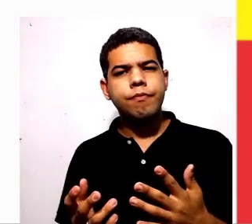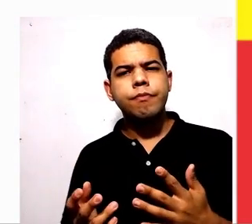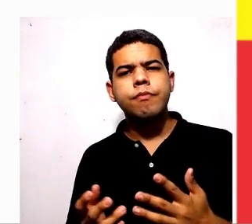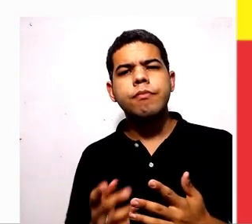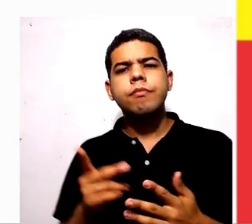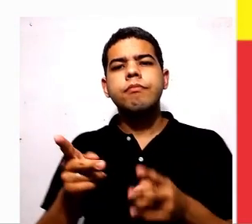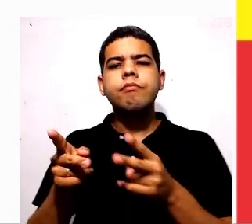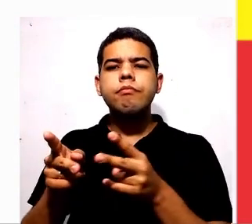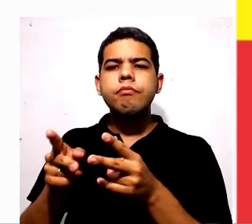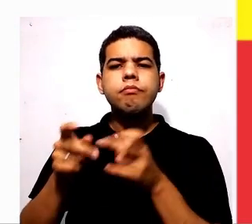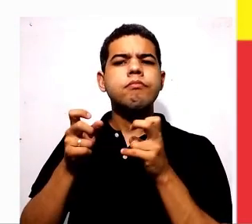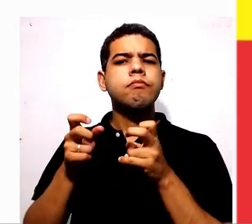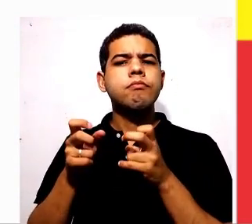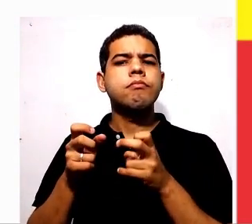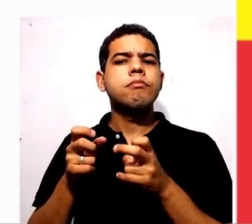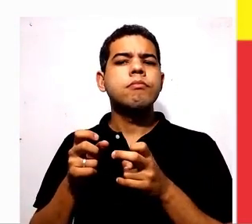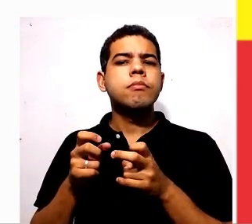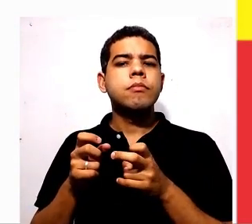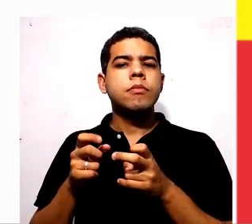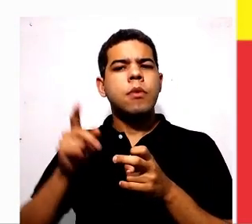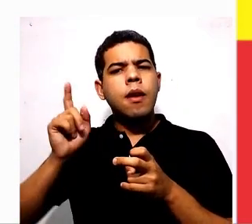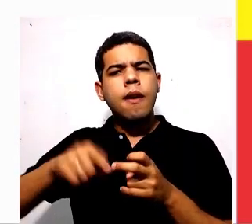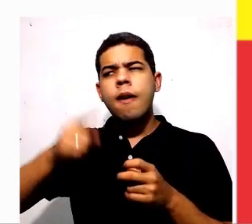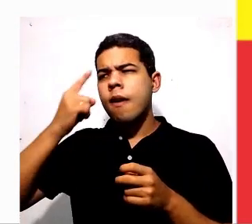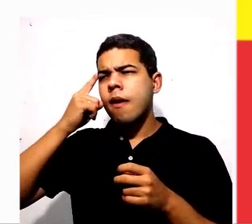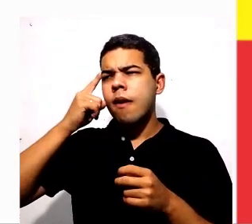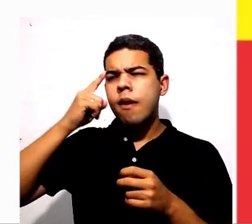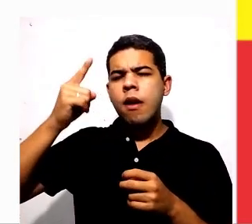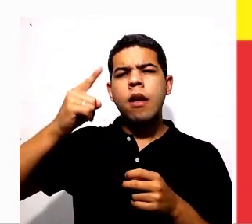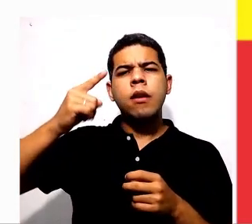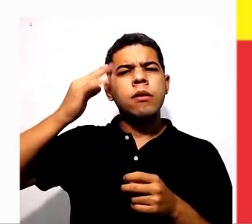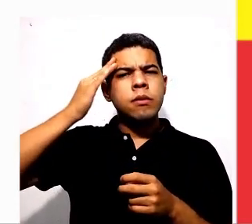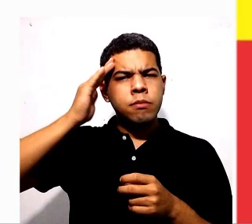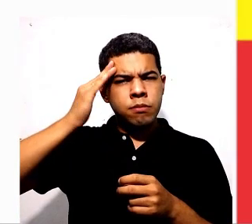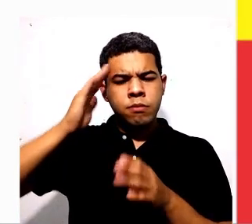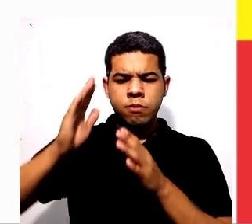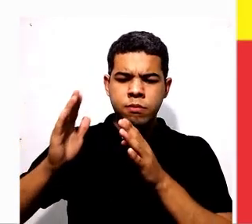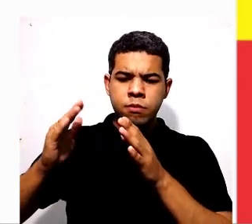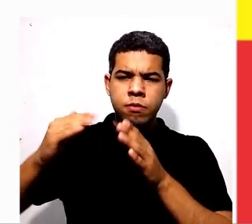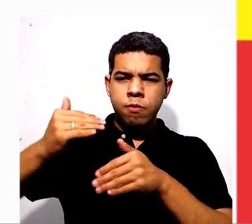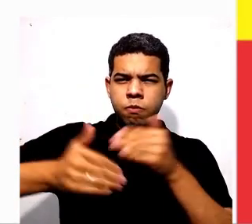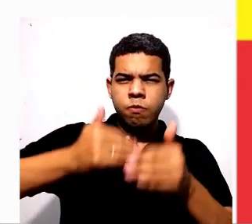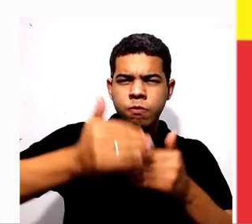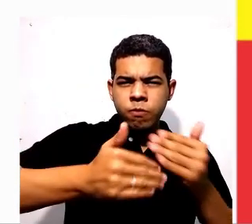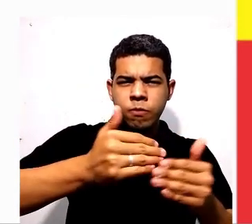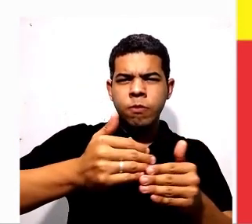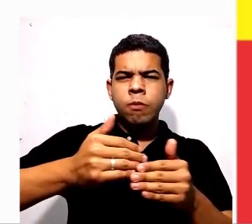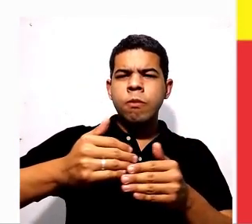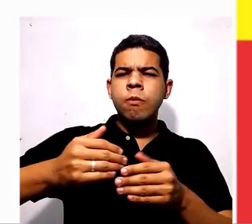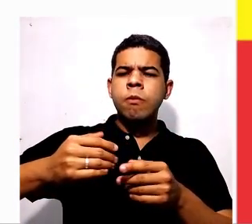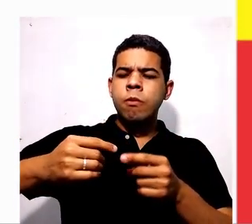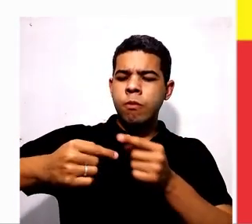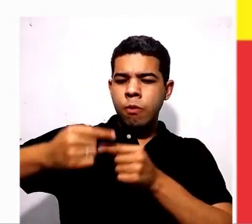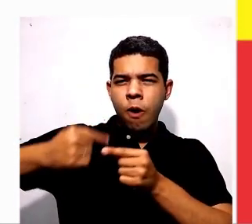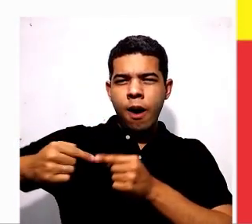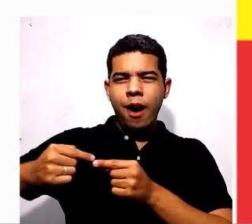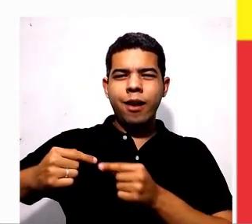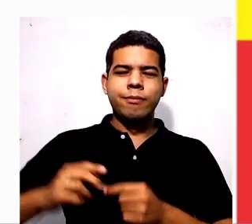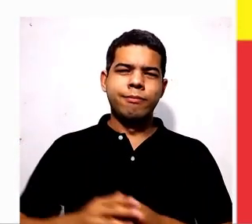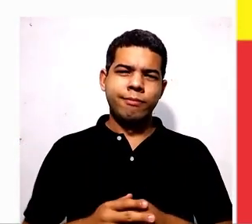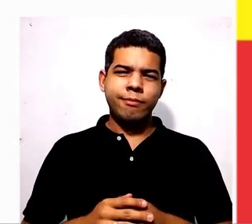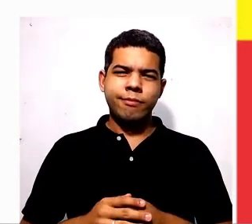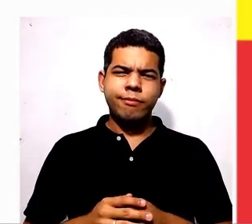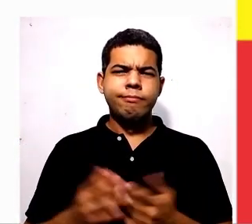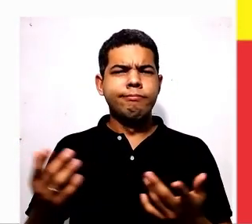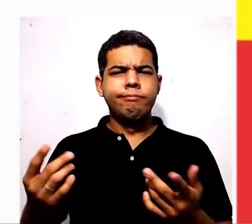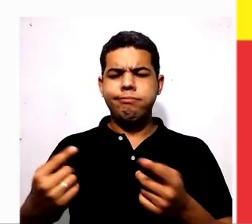aí. Observe que na tela de vocês, a ideia, o entendimento de uma sequência recursiva. Veja, uma